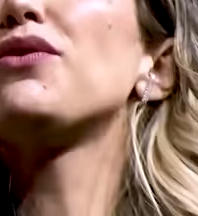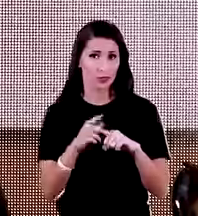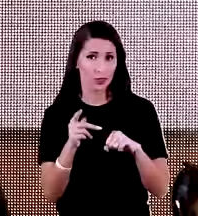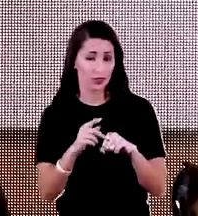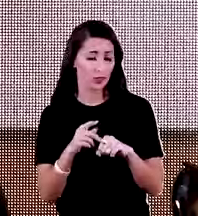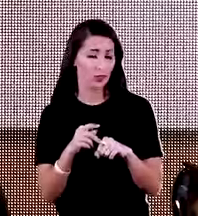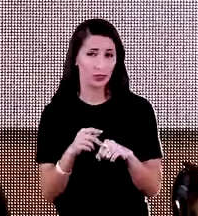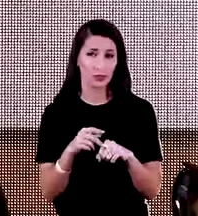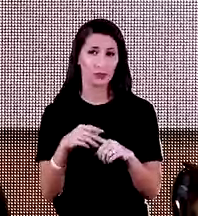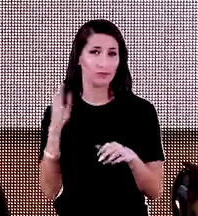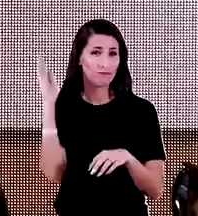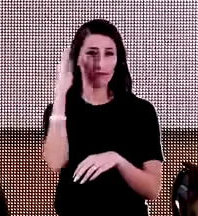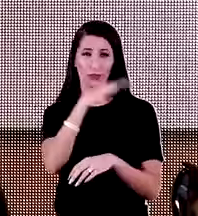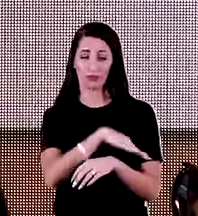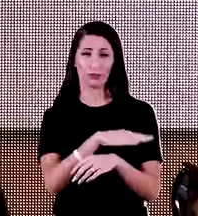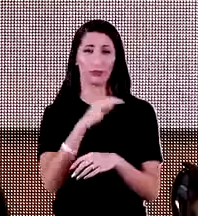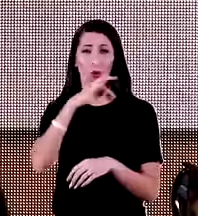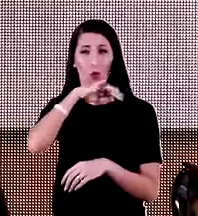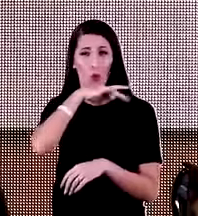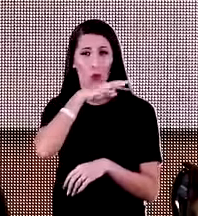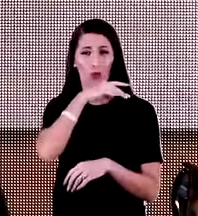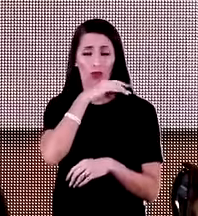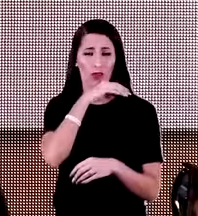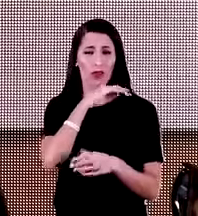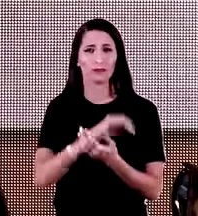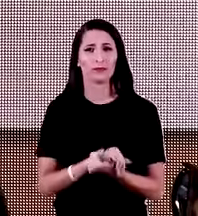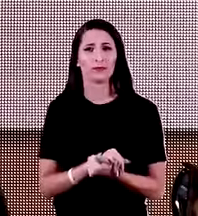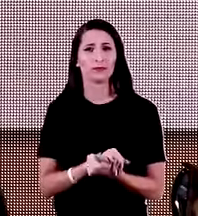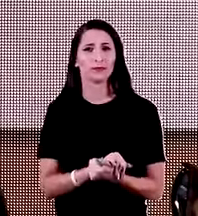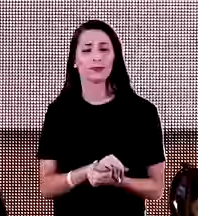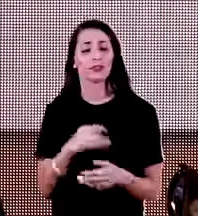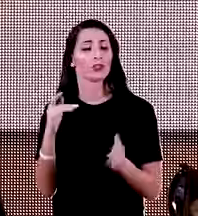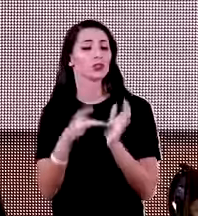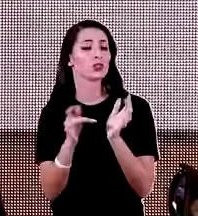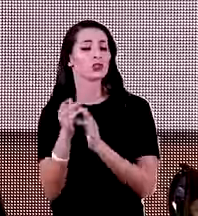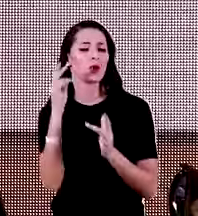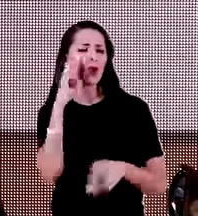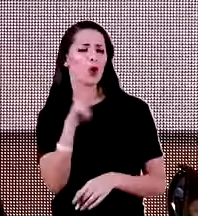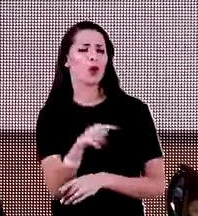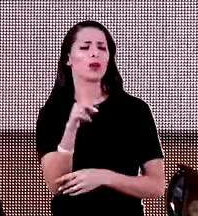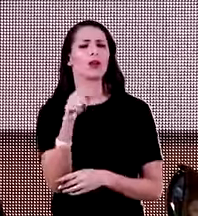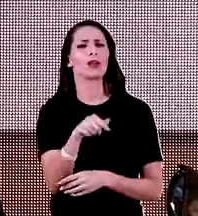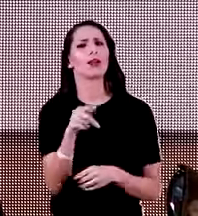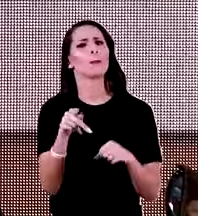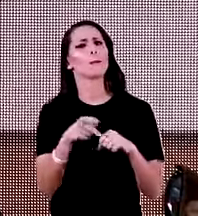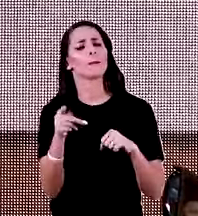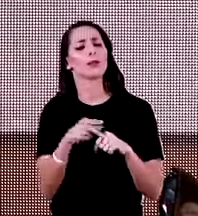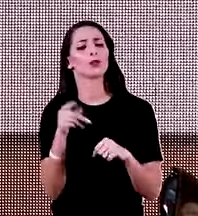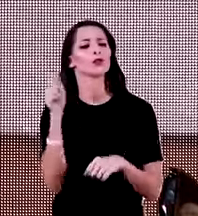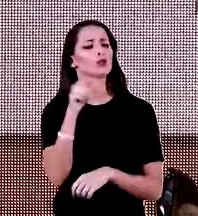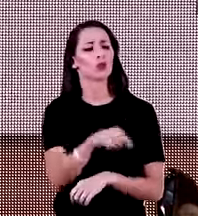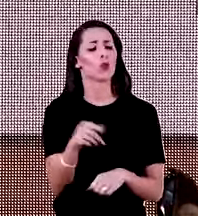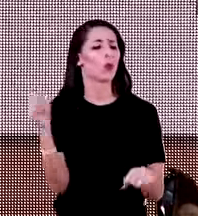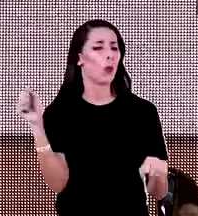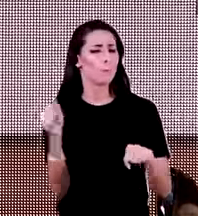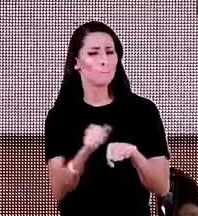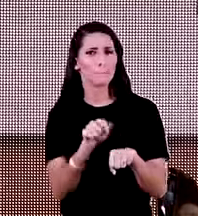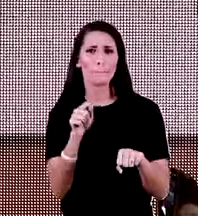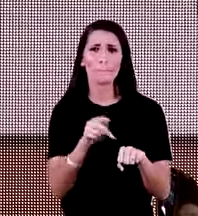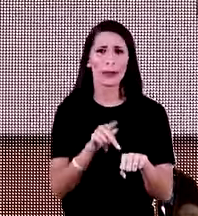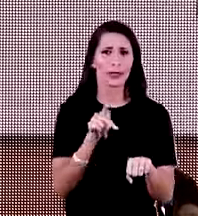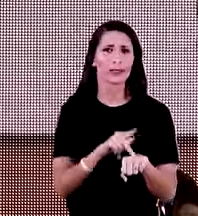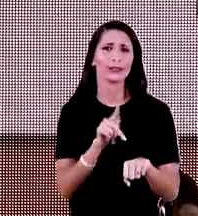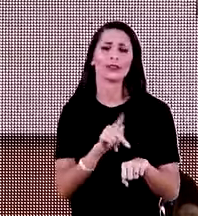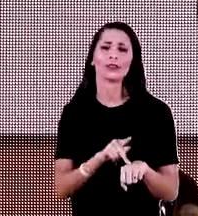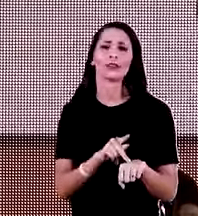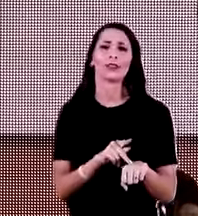meu Deus, vivia numa montanha russa da vida. Jesus olha para Pedro e diz, Pedro, tu és pedra, Pedro, tu és uma rocha. Sobre essa